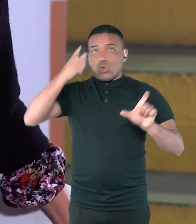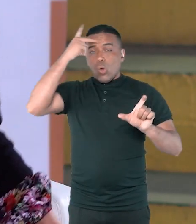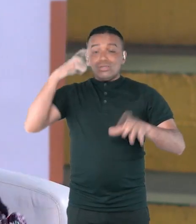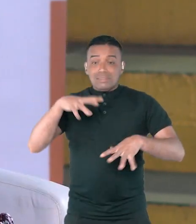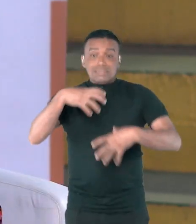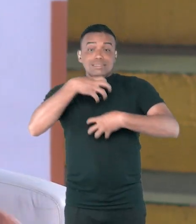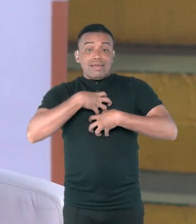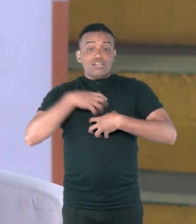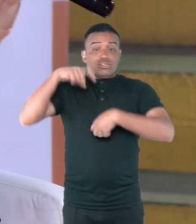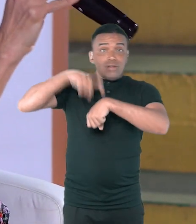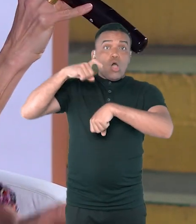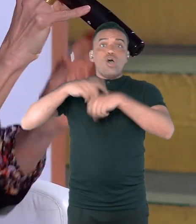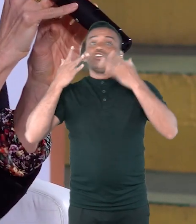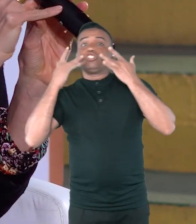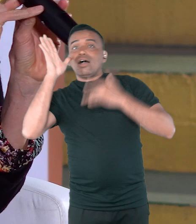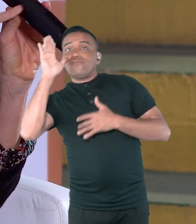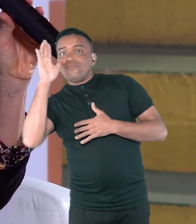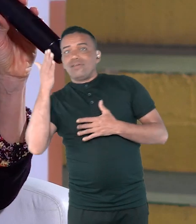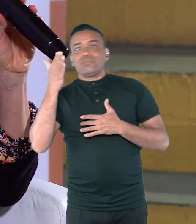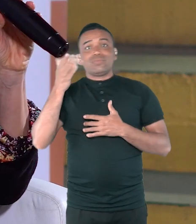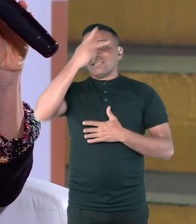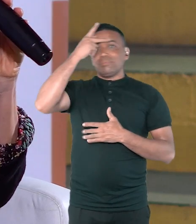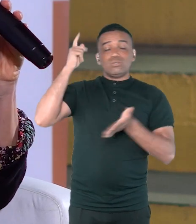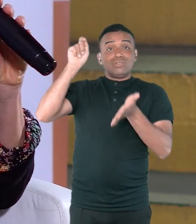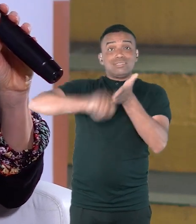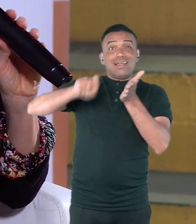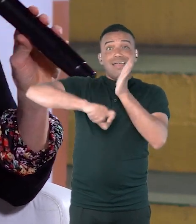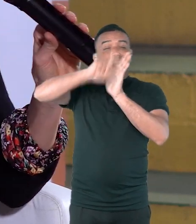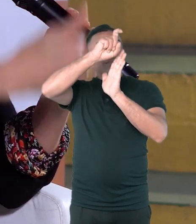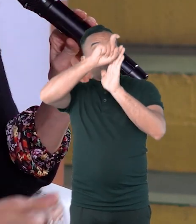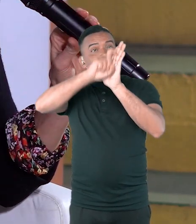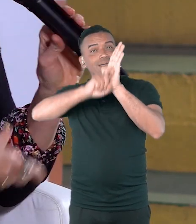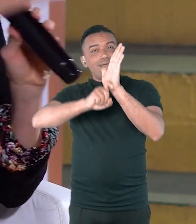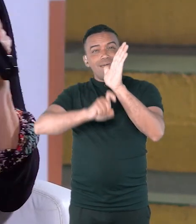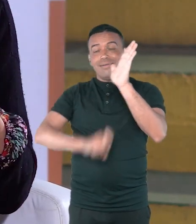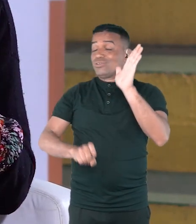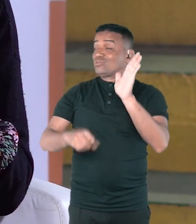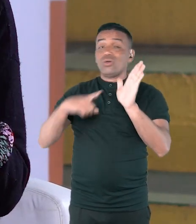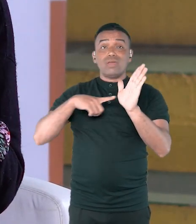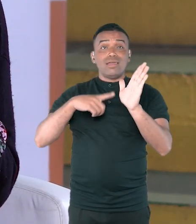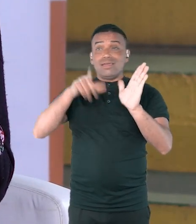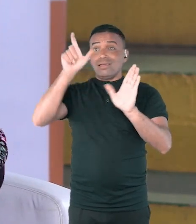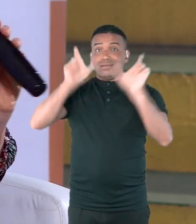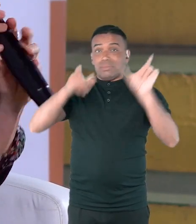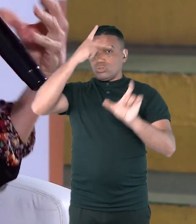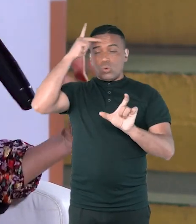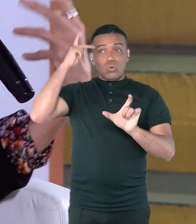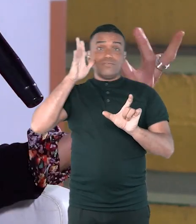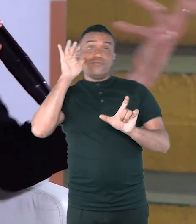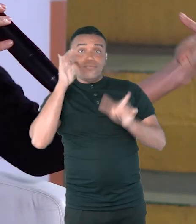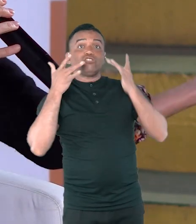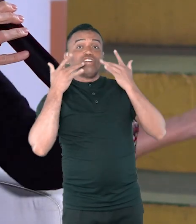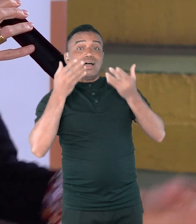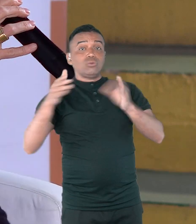peça. Acontece uma coisa muito bonita, que são as pessoas escrevem textos, ensaios. Eu tenho coisas que as pessoas escreveram